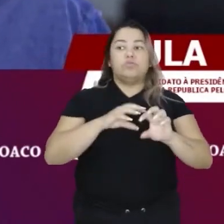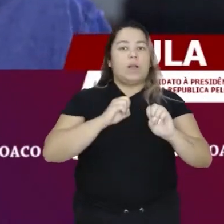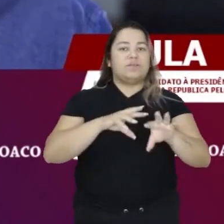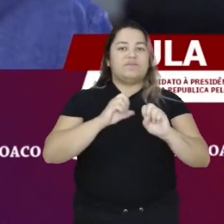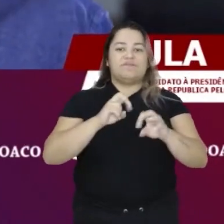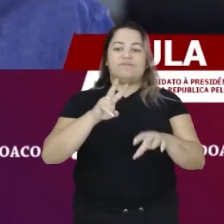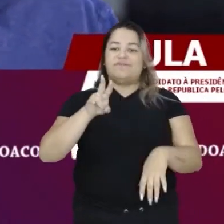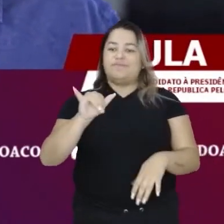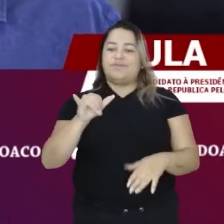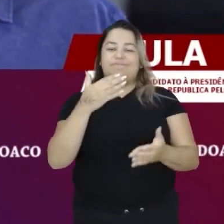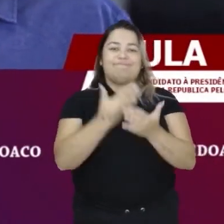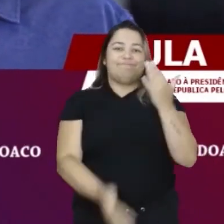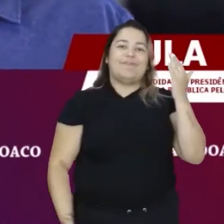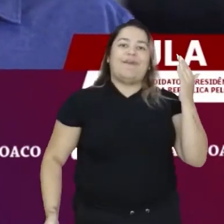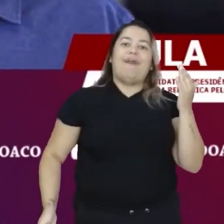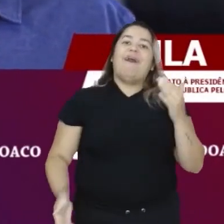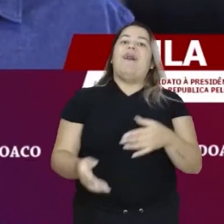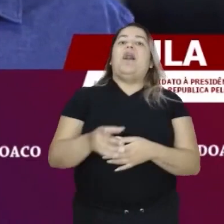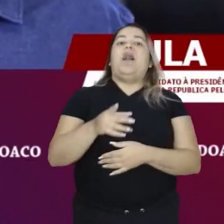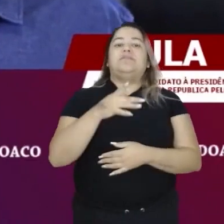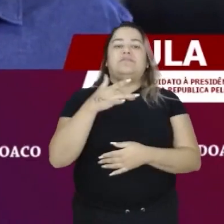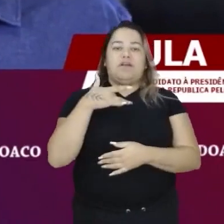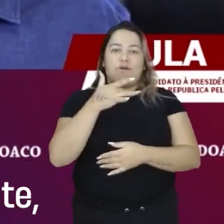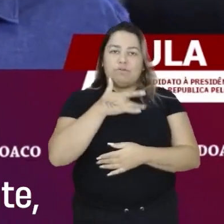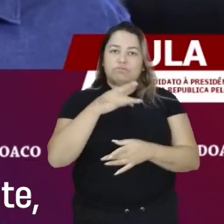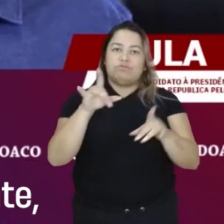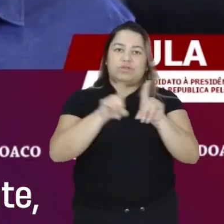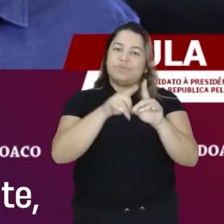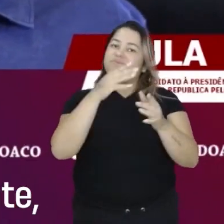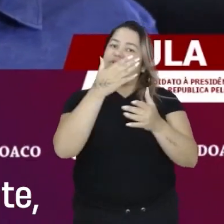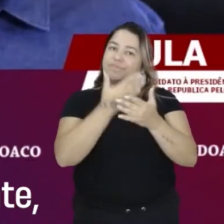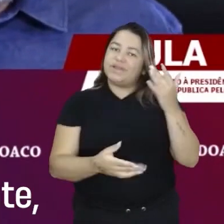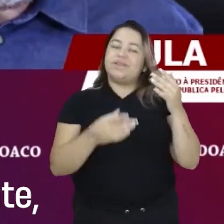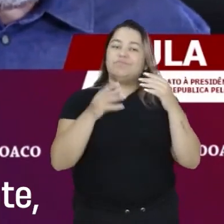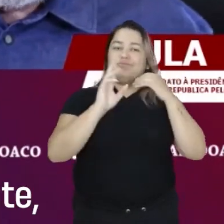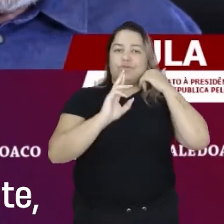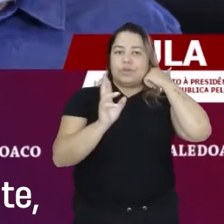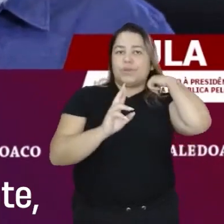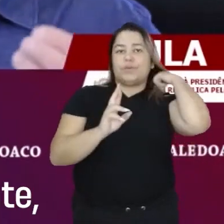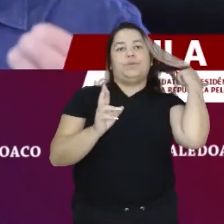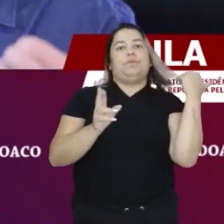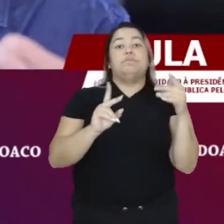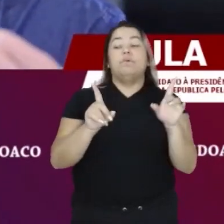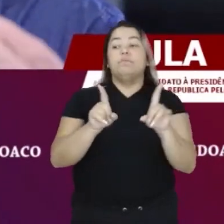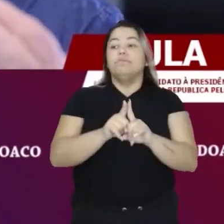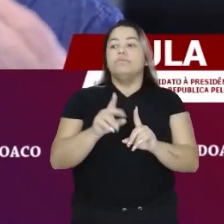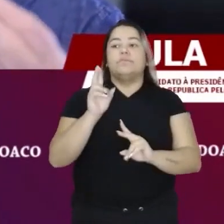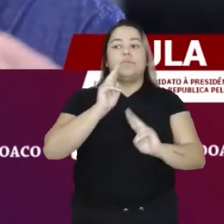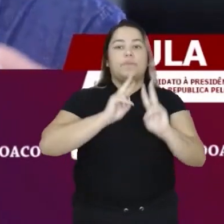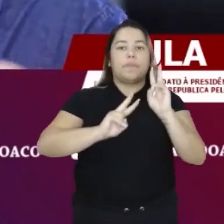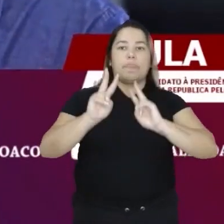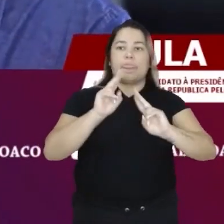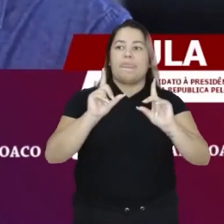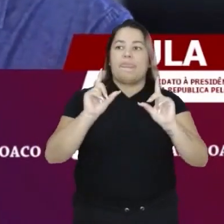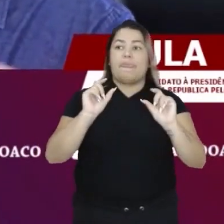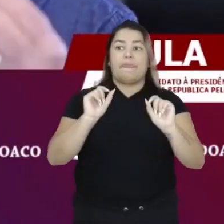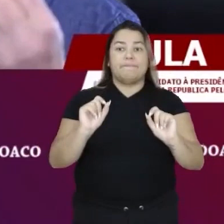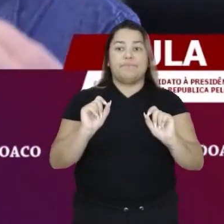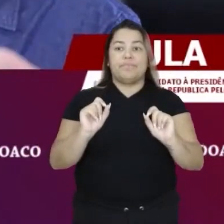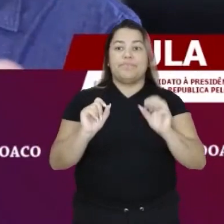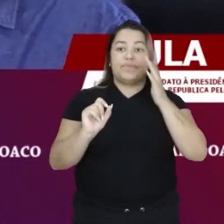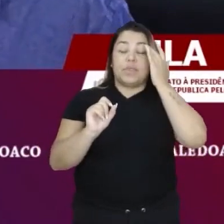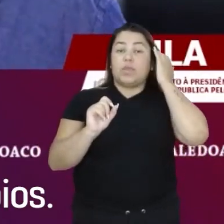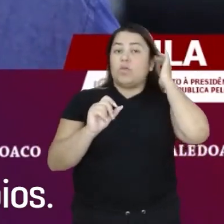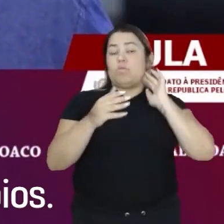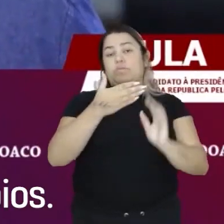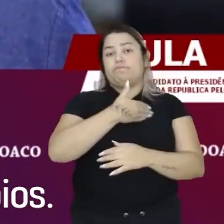dinheiro, a saúde vai perder dinheiro. O que nós estamos vendo efetivamente é que, como você reduz o ICMS